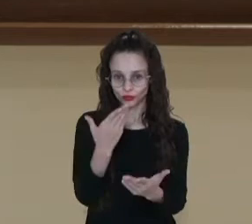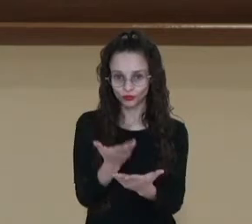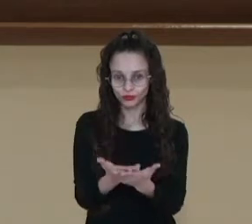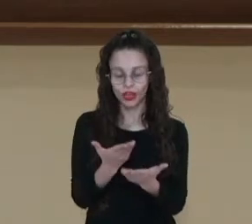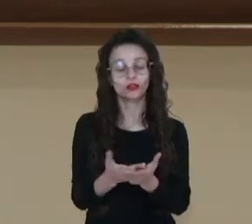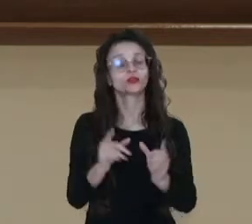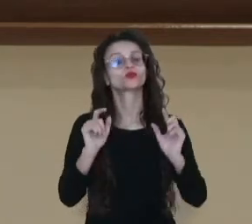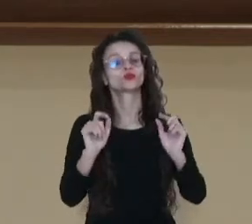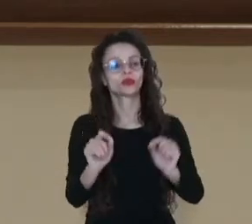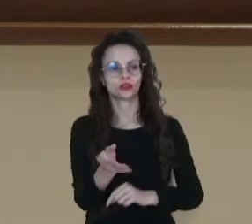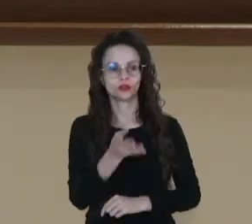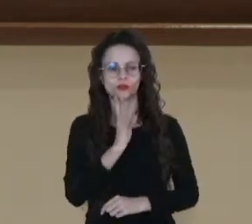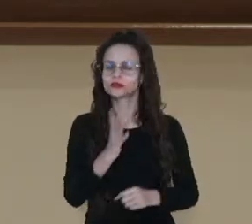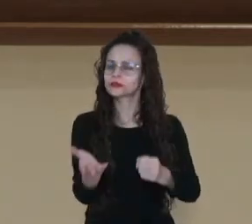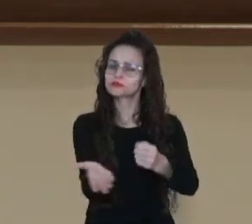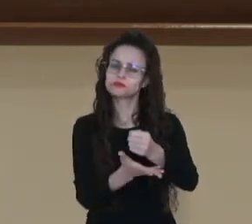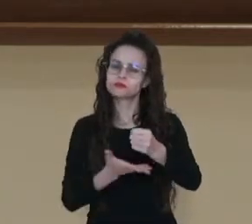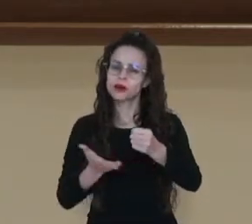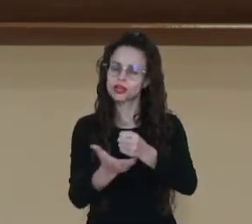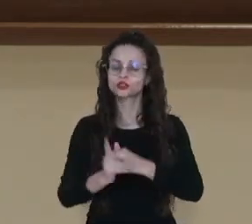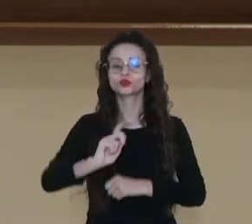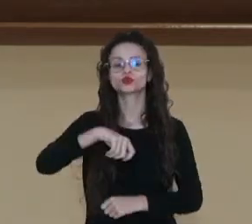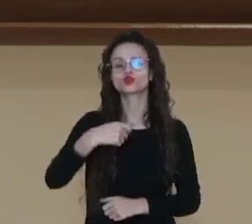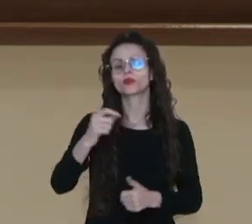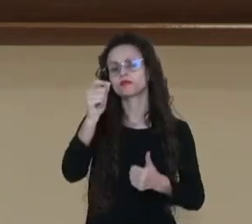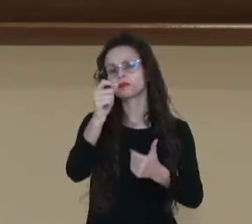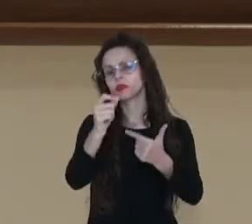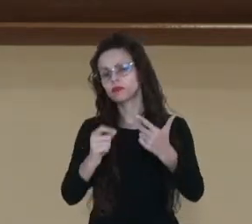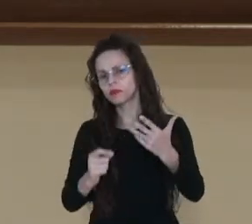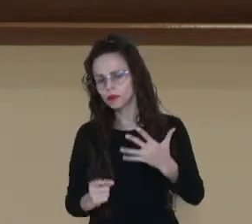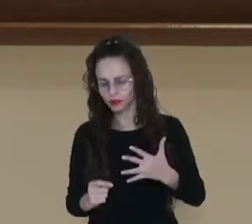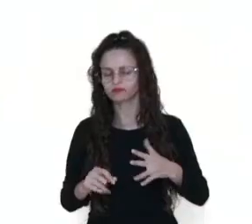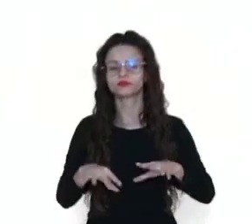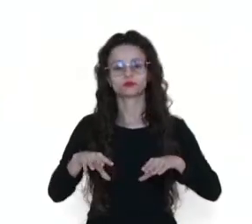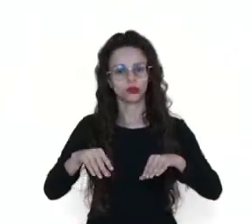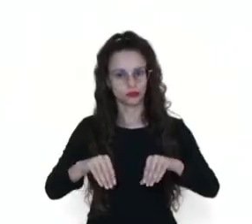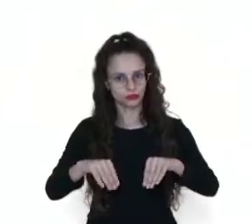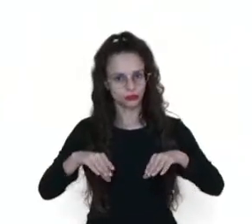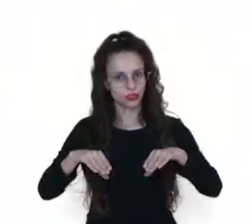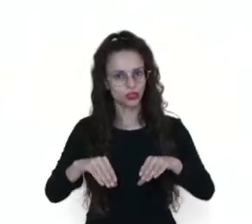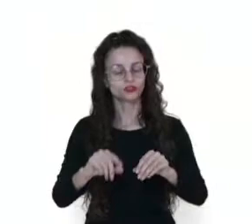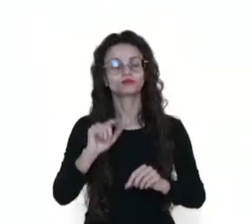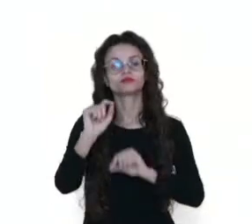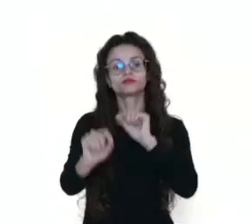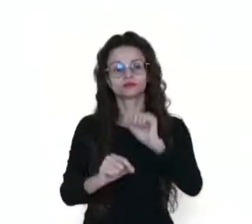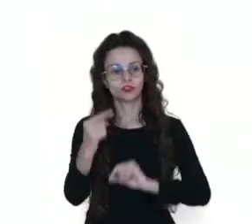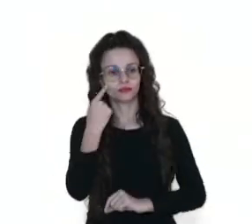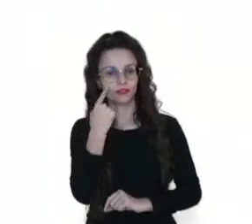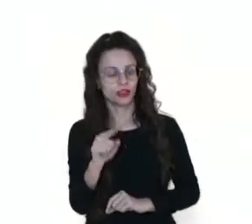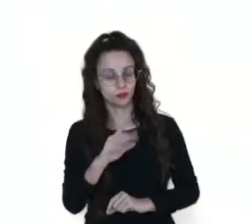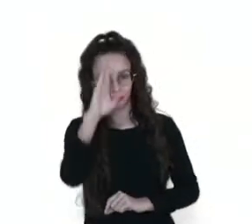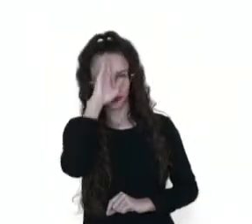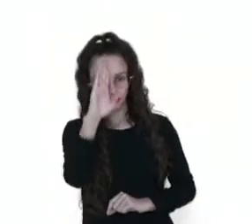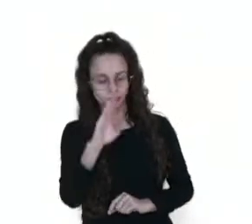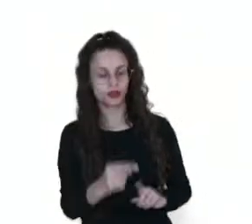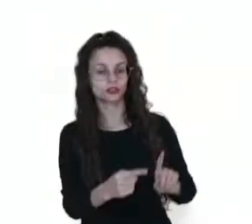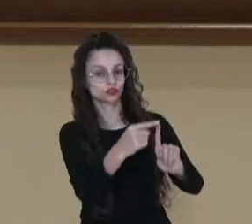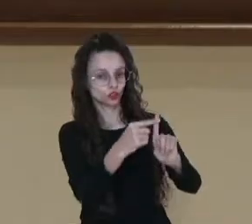é conhecer as noções básicas dos métodos de manobras da massagem, identificar os principais tipos